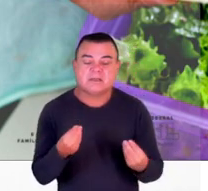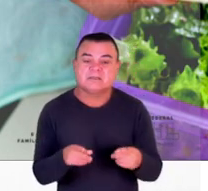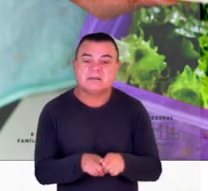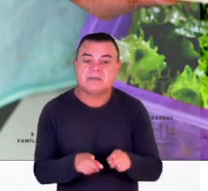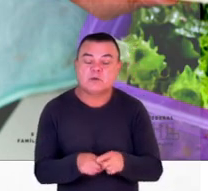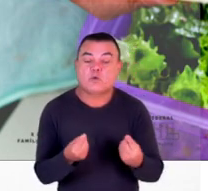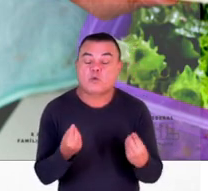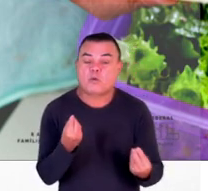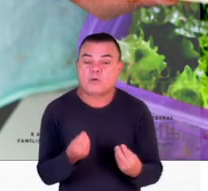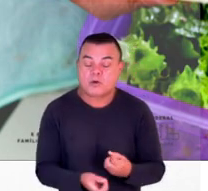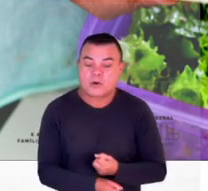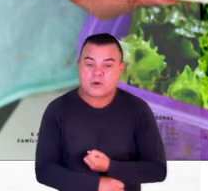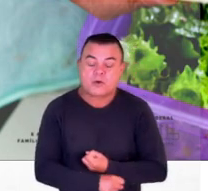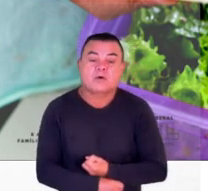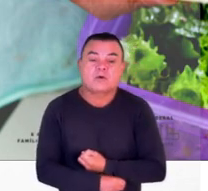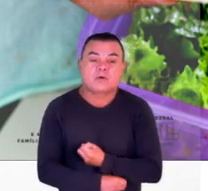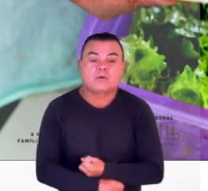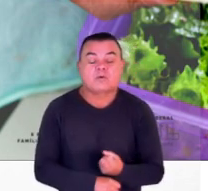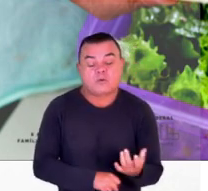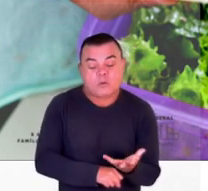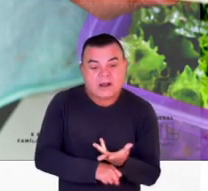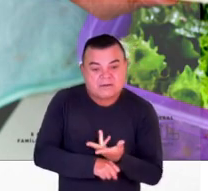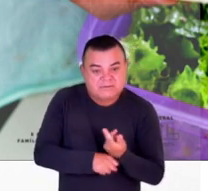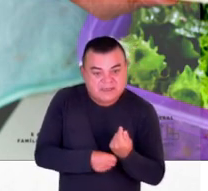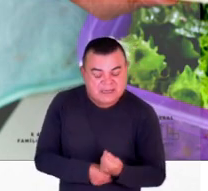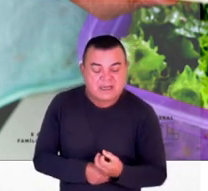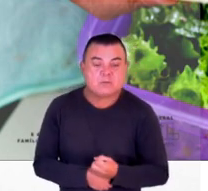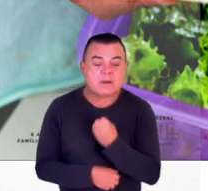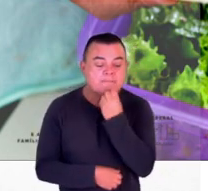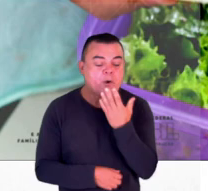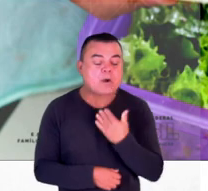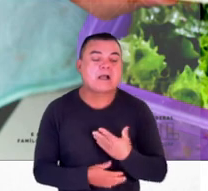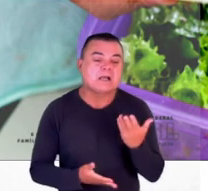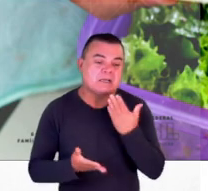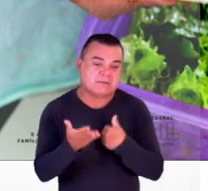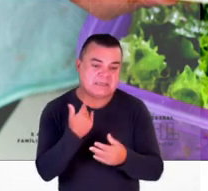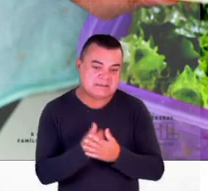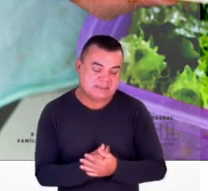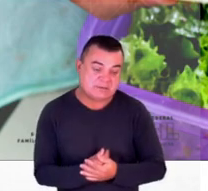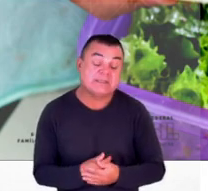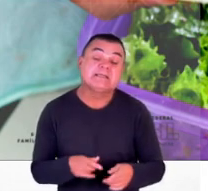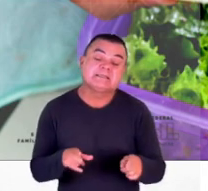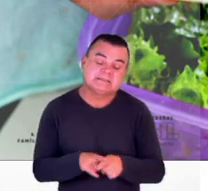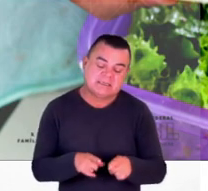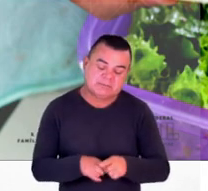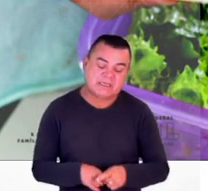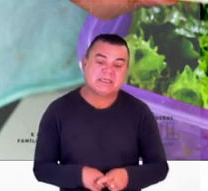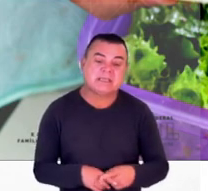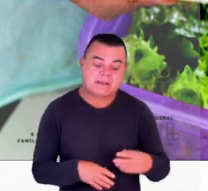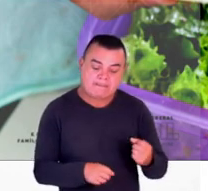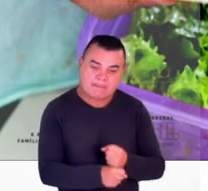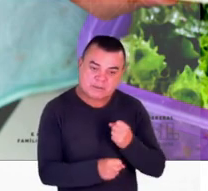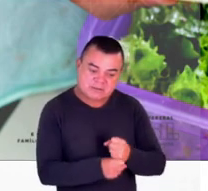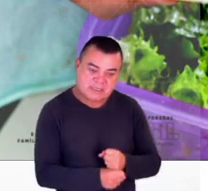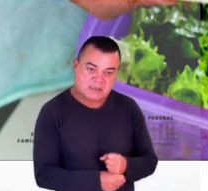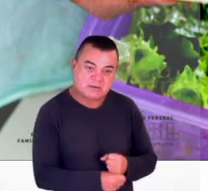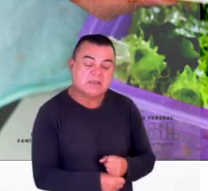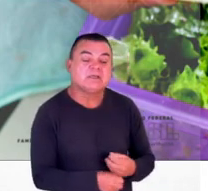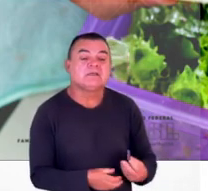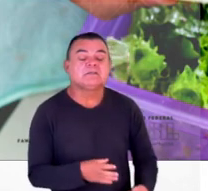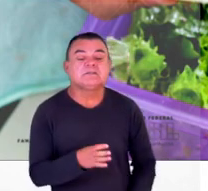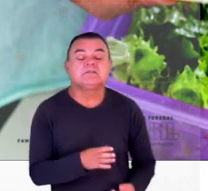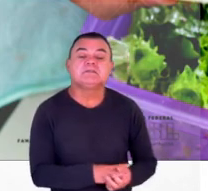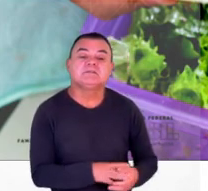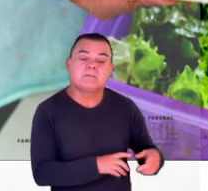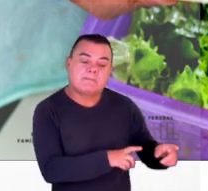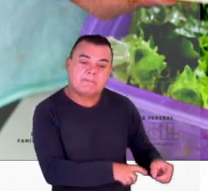qualificar o acesso a uma Alimentação adequada e saudável mas olhando também pros aspectos de produção na cidade inclusive com tecnologias